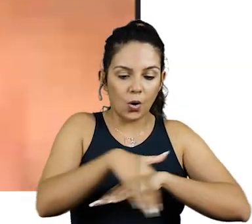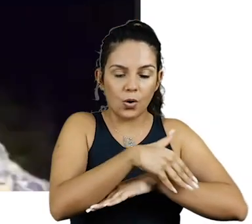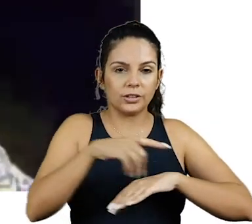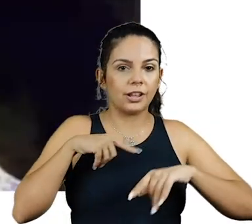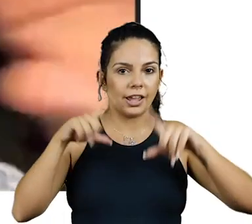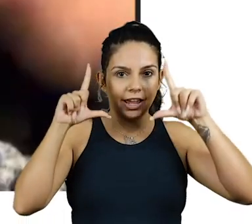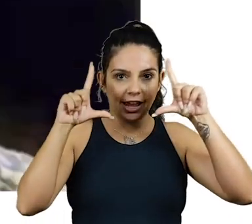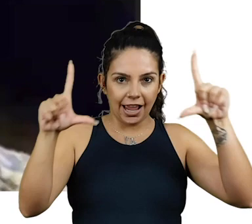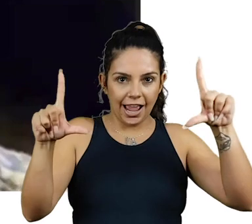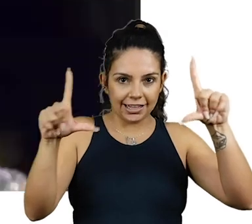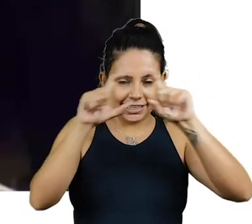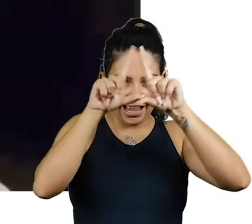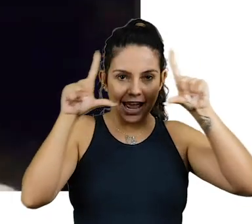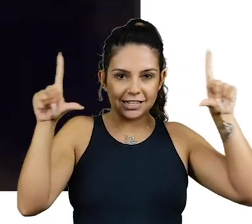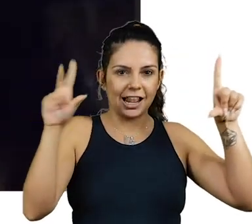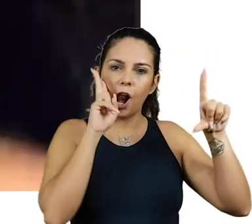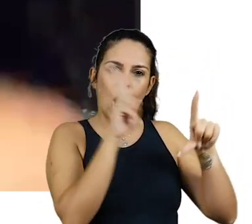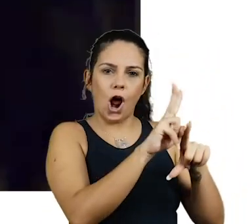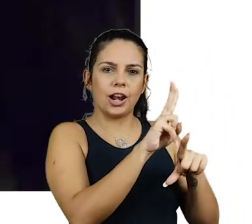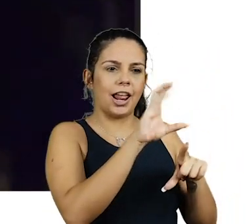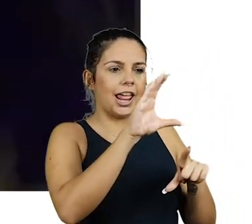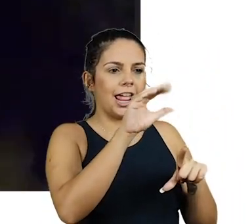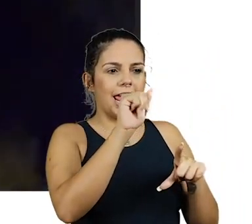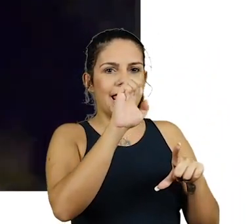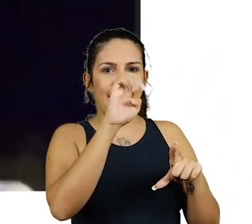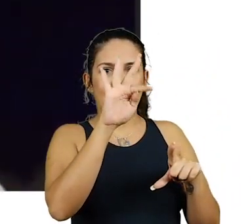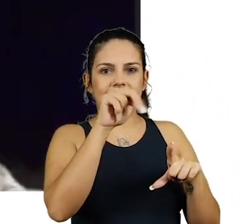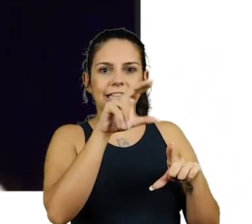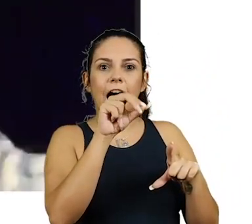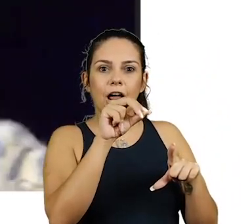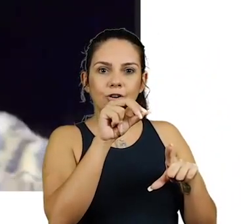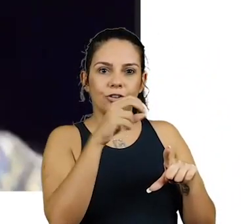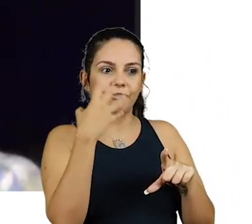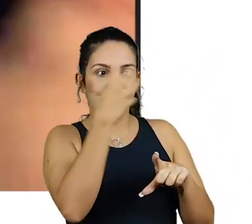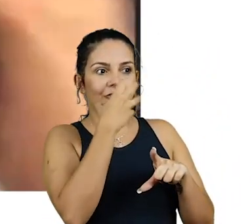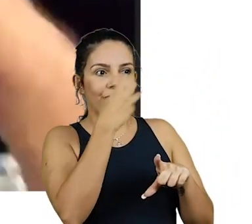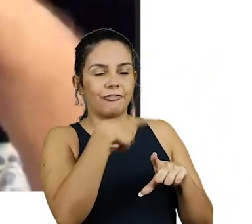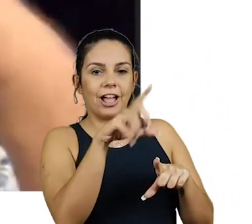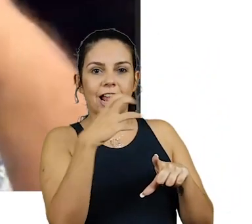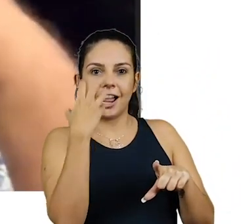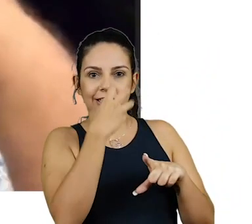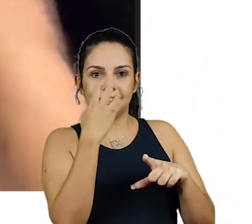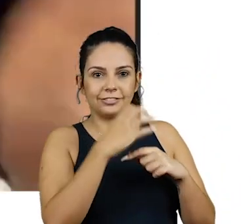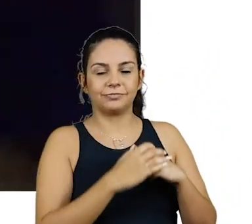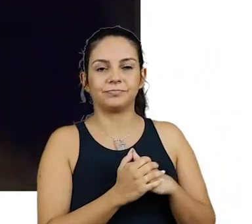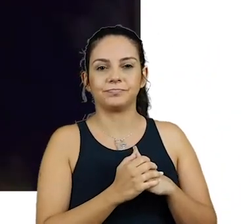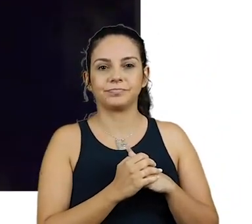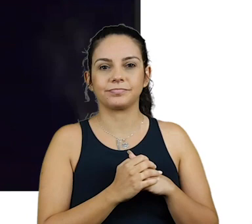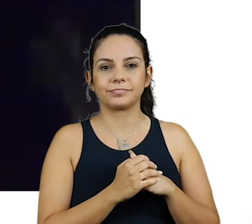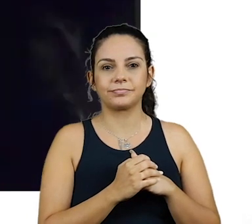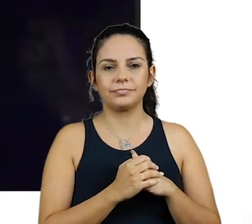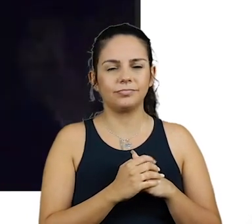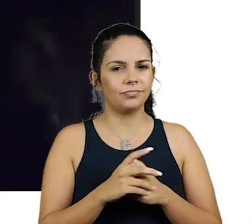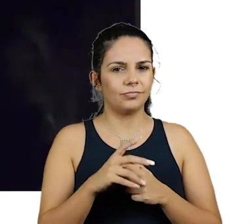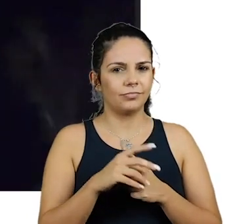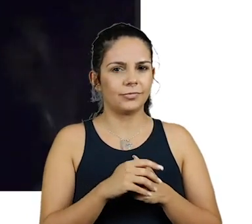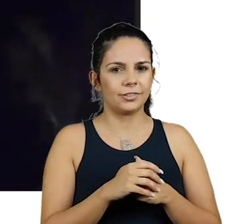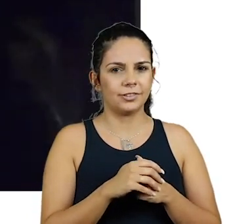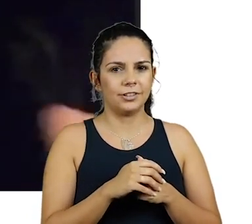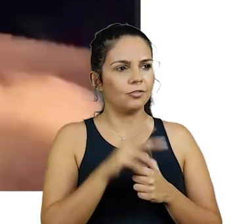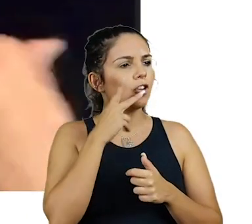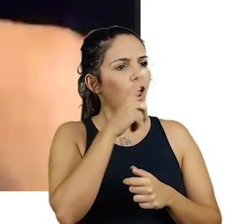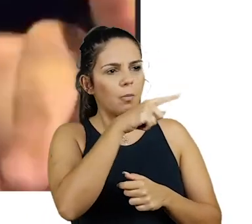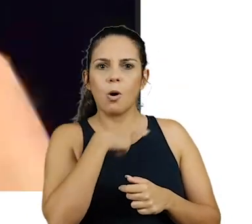cartaz, Caetano, vai cantar, sei lá, no Palace, sei lá onde é que era naquela época. Caetano vai cantar, Caetano, ela foi. Ela falou, Caetano é meu